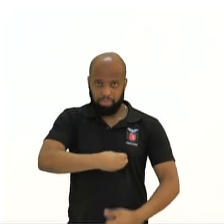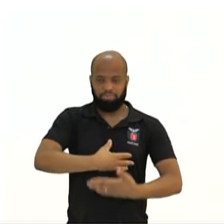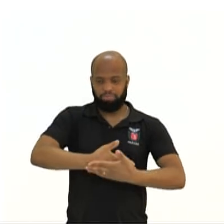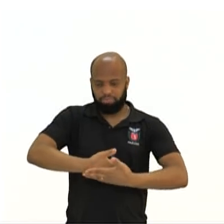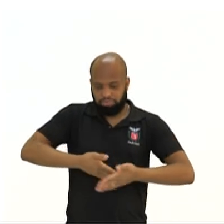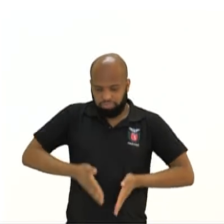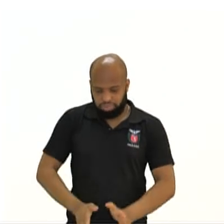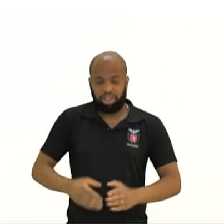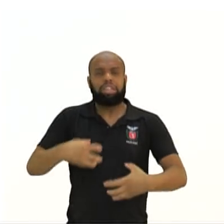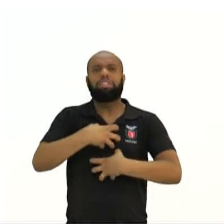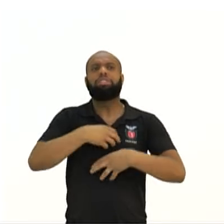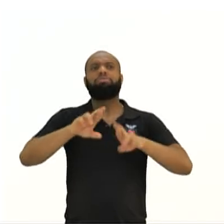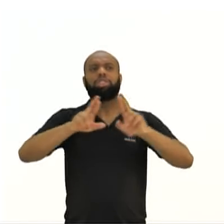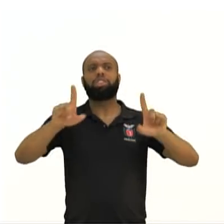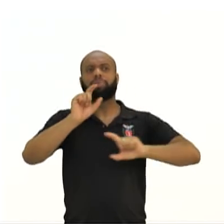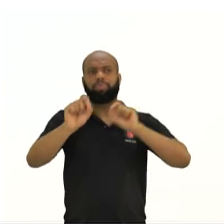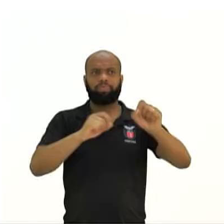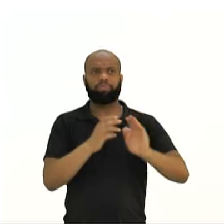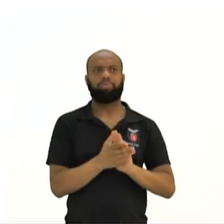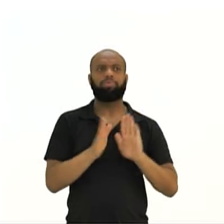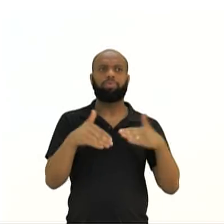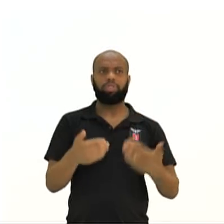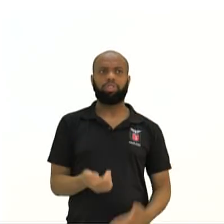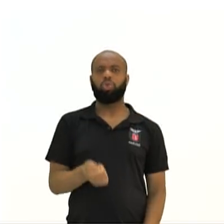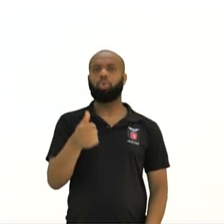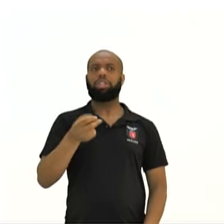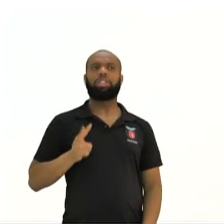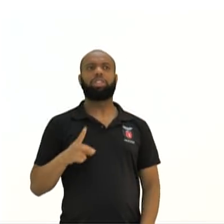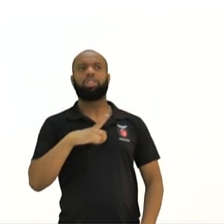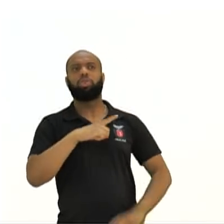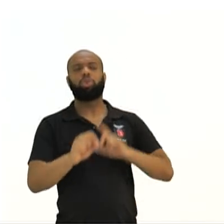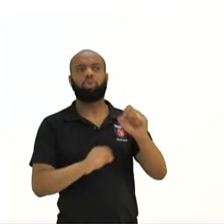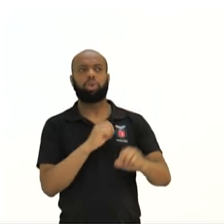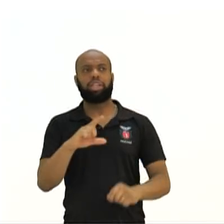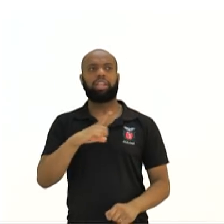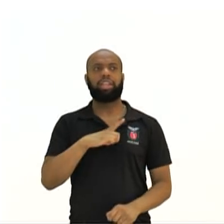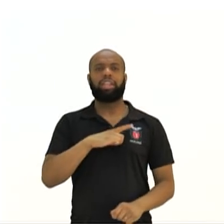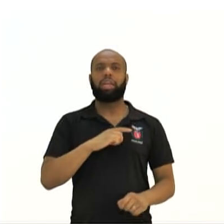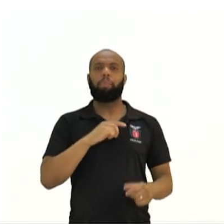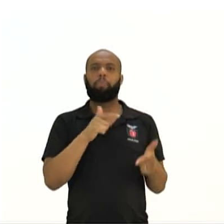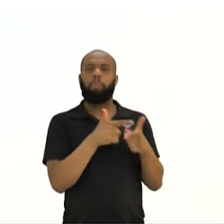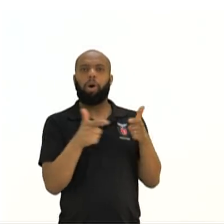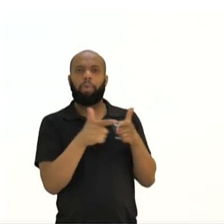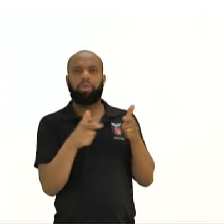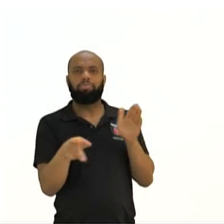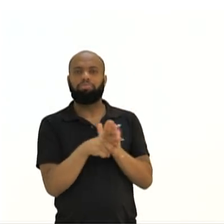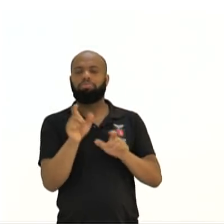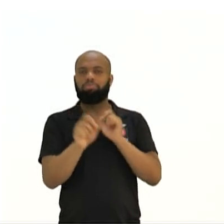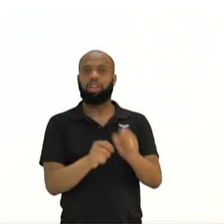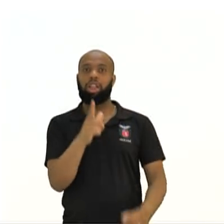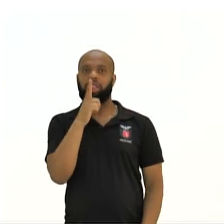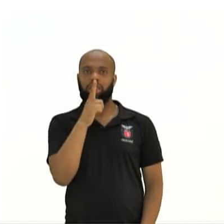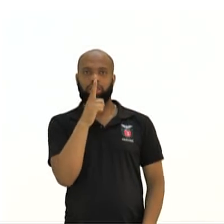que muda afinal? Então, geralmente, a gonorreia vai afetar mais a uretra, o canal, né, onde sai a